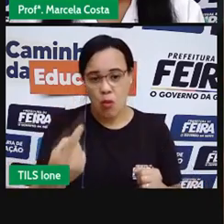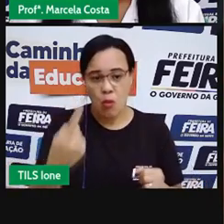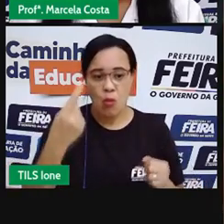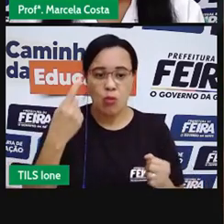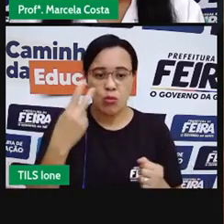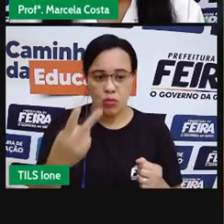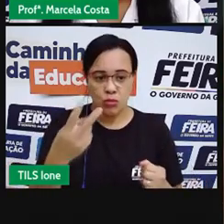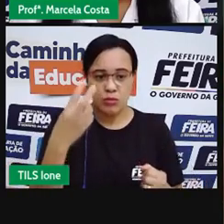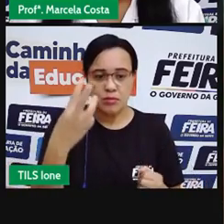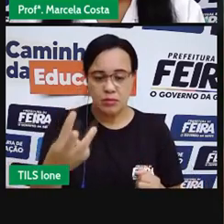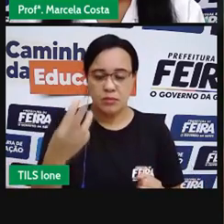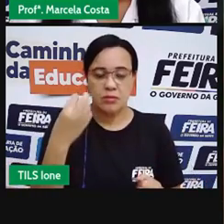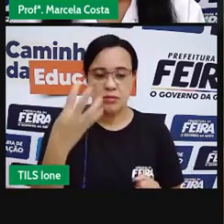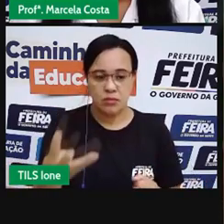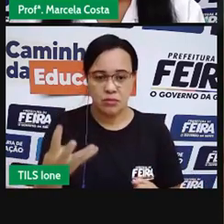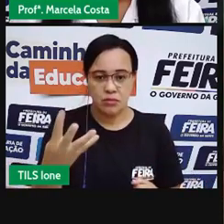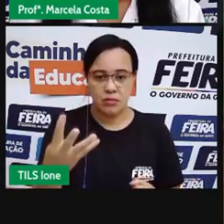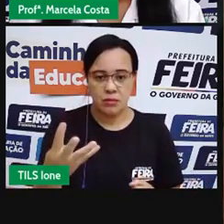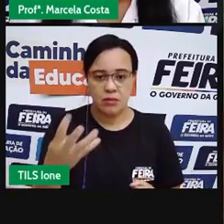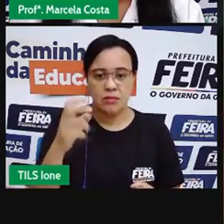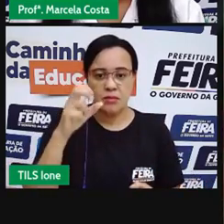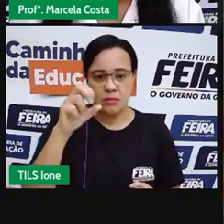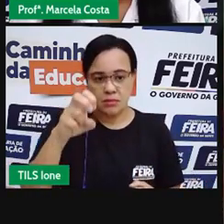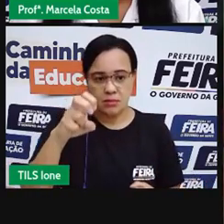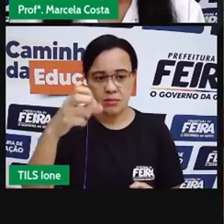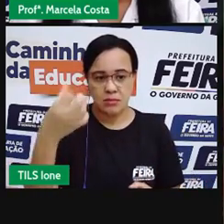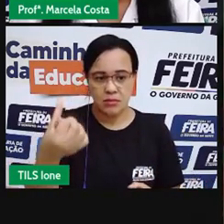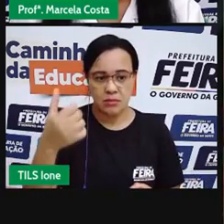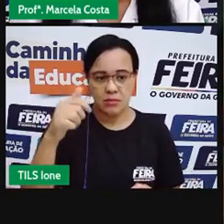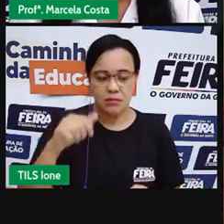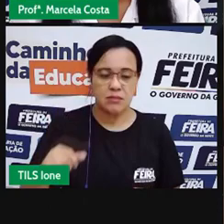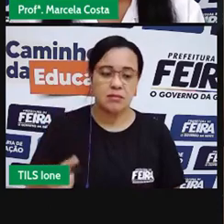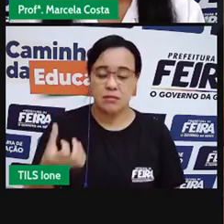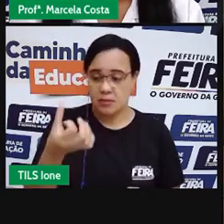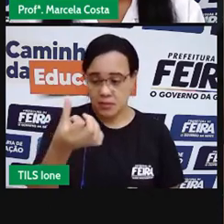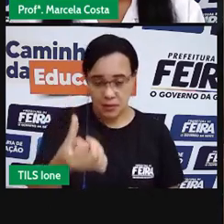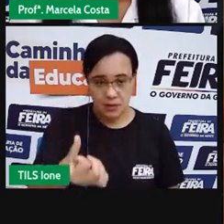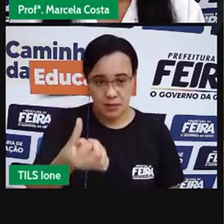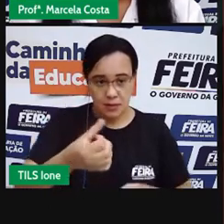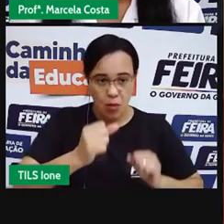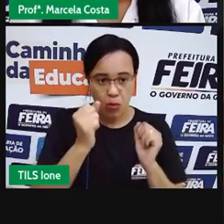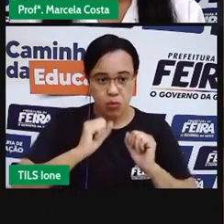um, dois, três, quatro, cinco, seis,